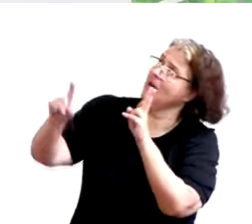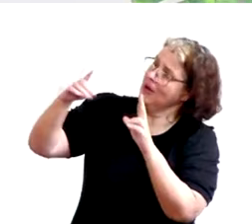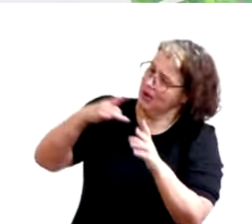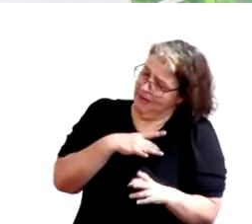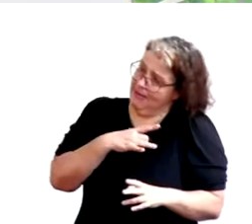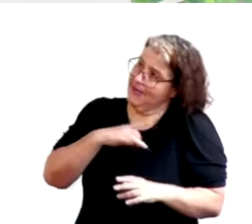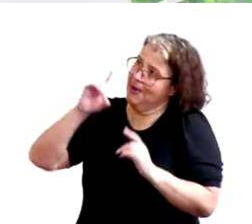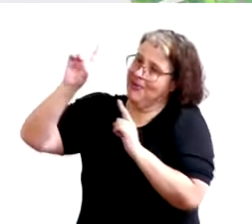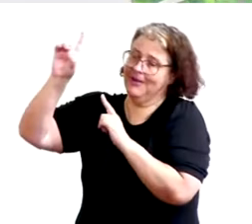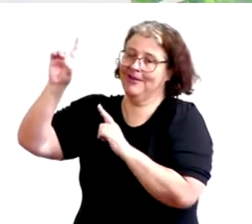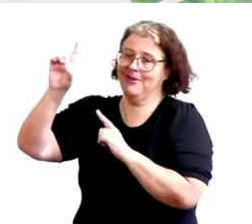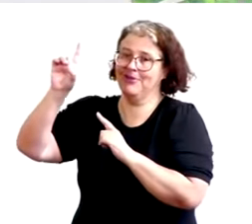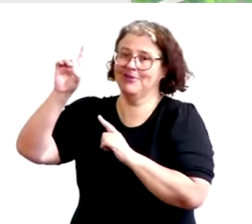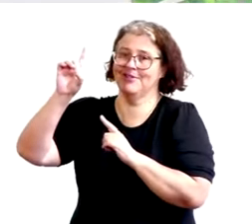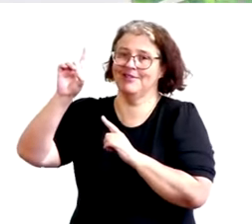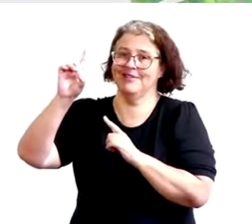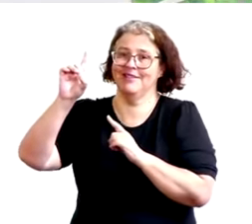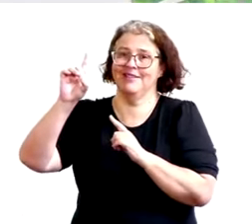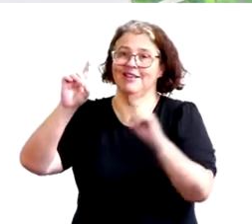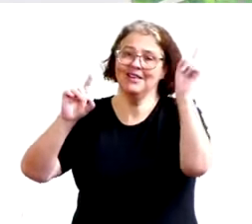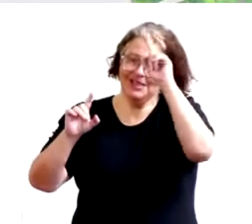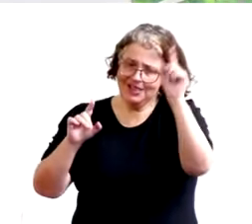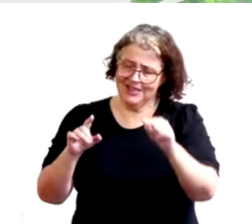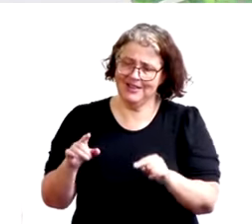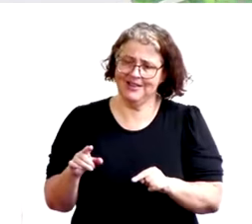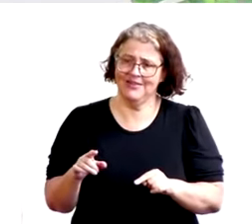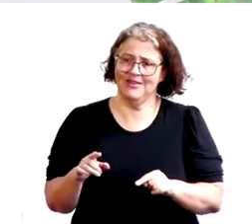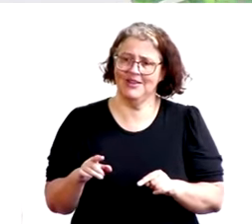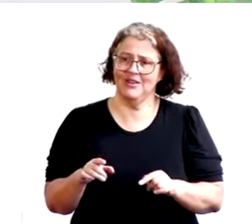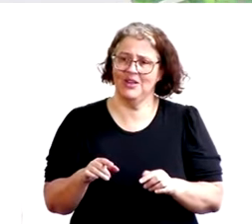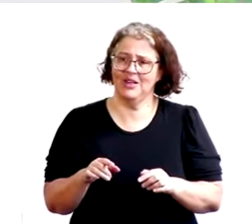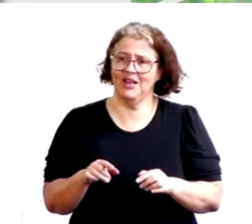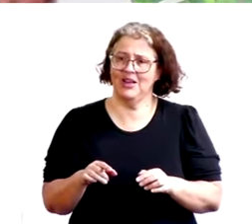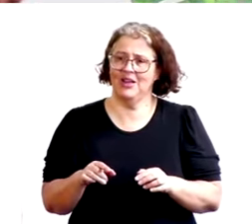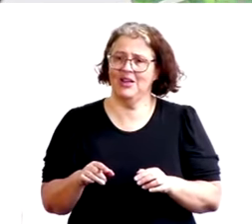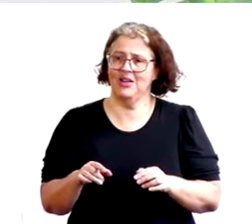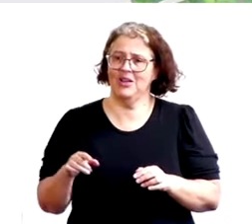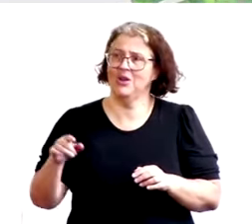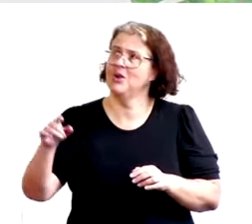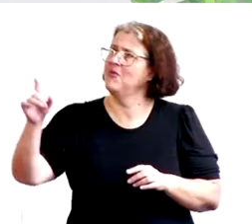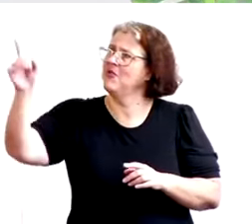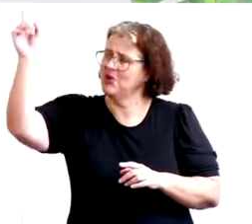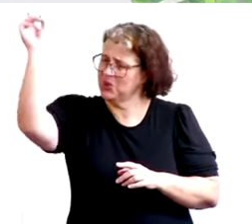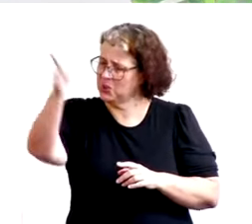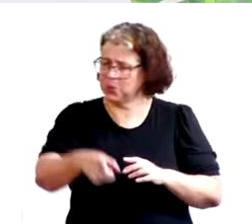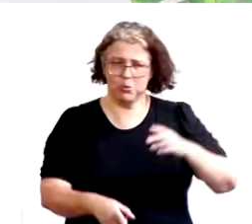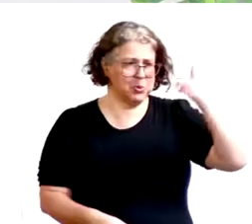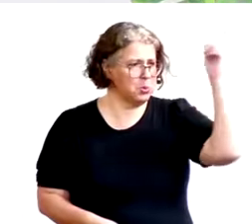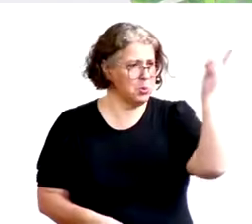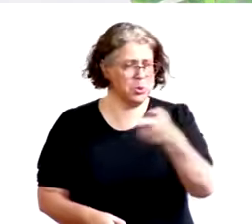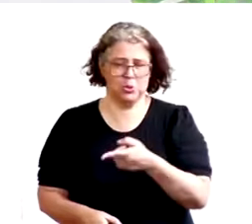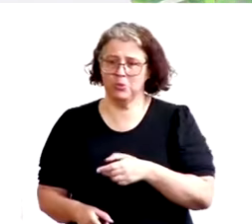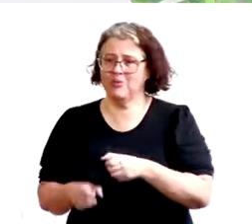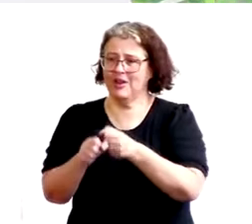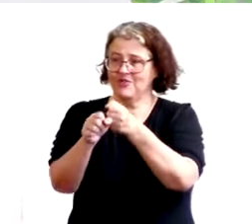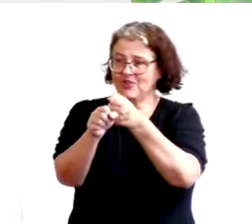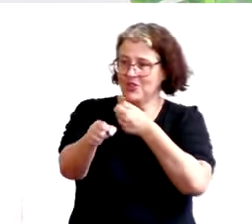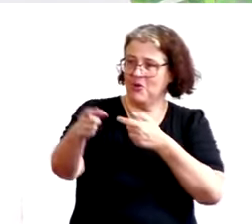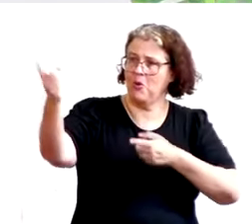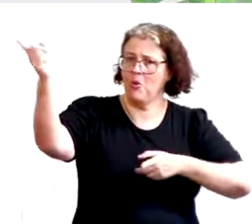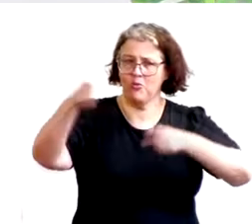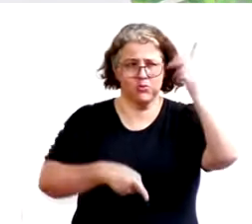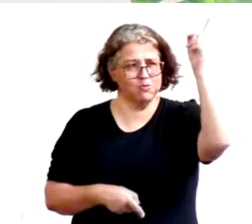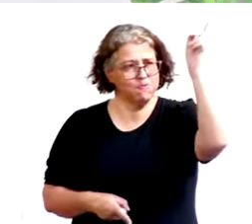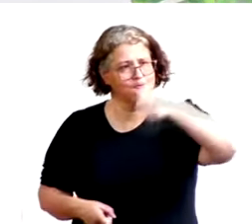trovões nos Espaços também as suas setas cruzaram de uma parte para outra o estrondo do